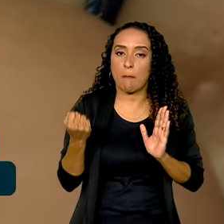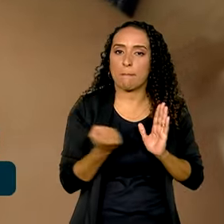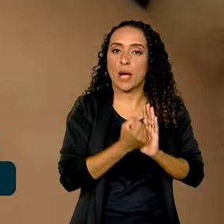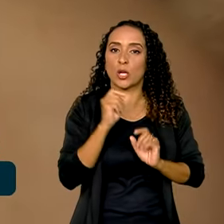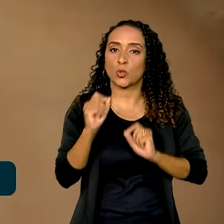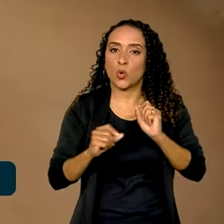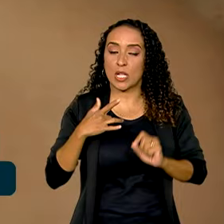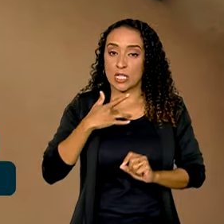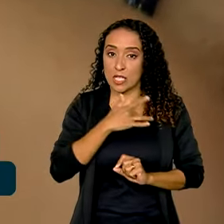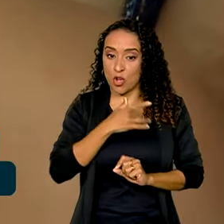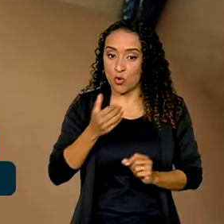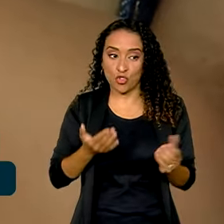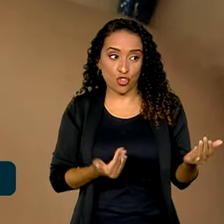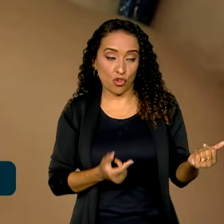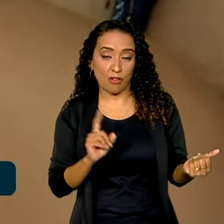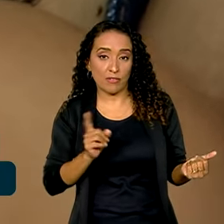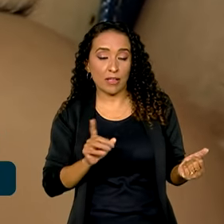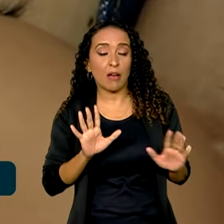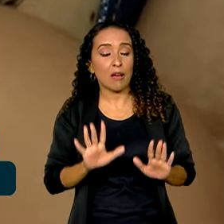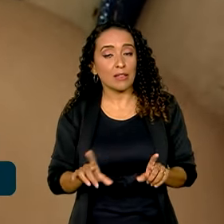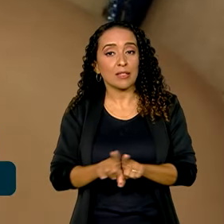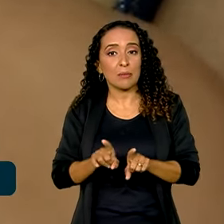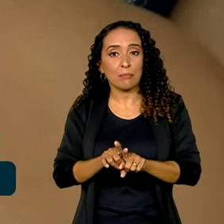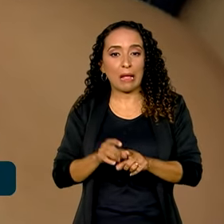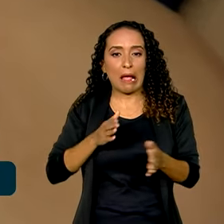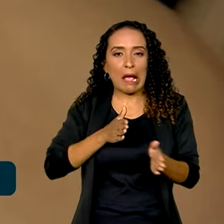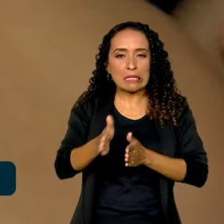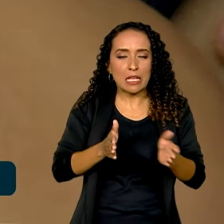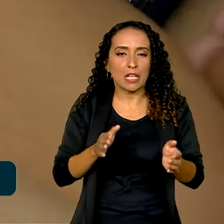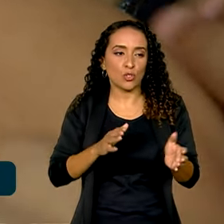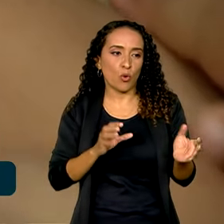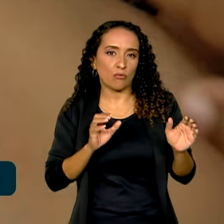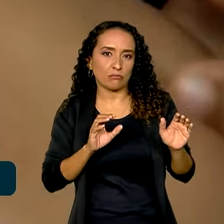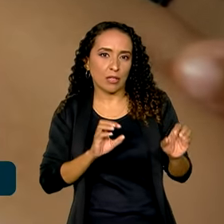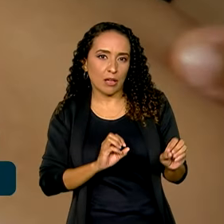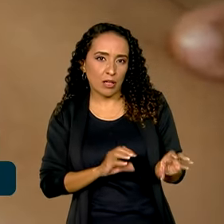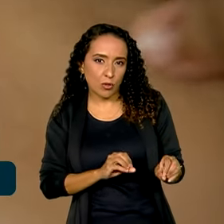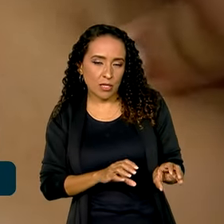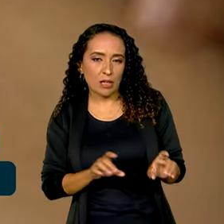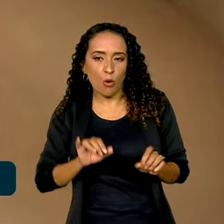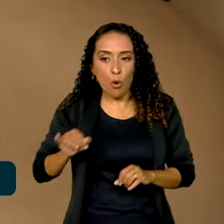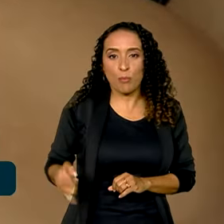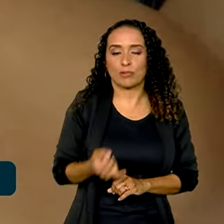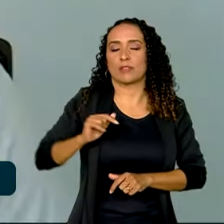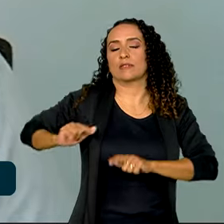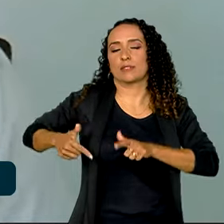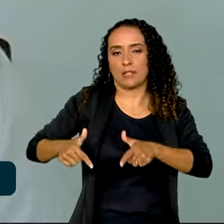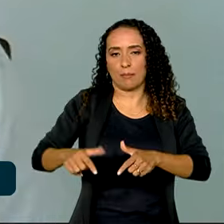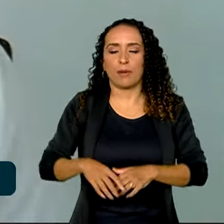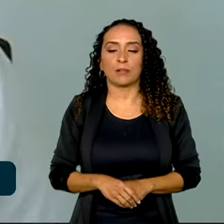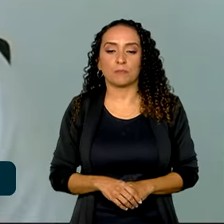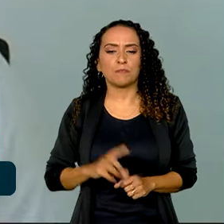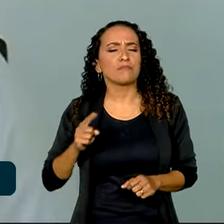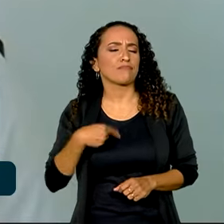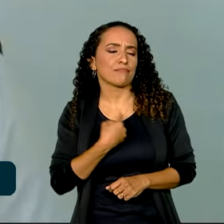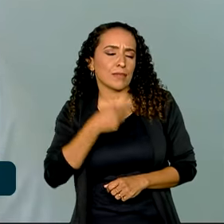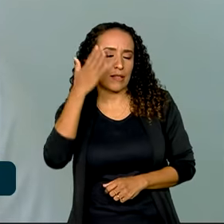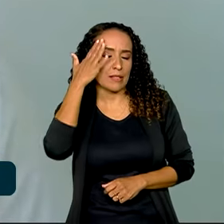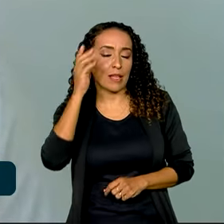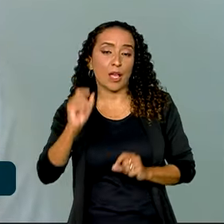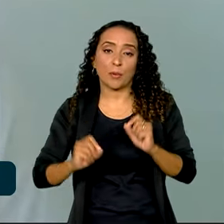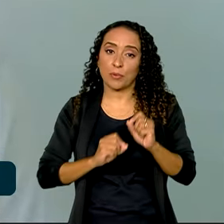apenas a saúde das Jovens mas também o acesso à educação e a oportunidades profissionais a gente sabe né